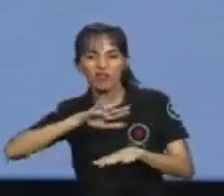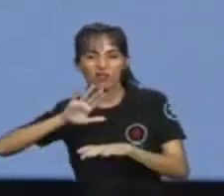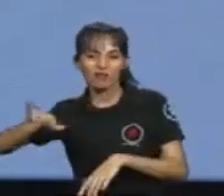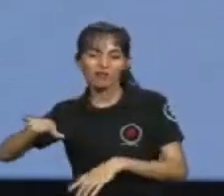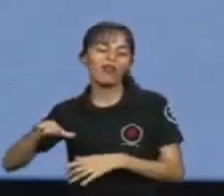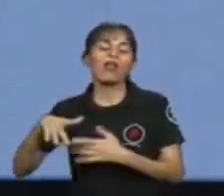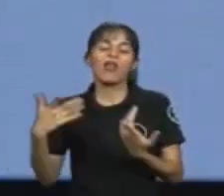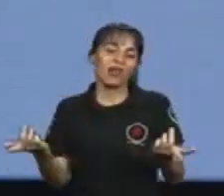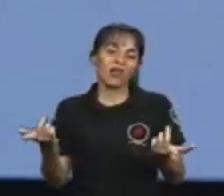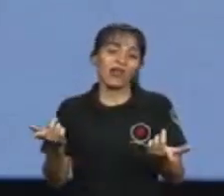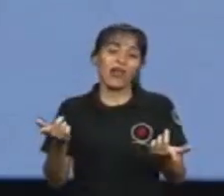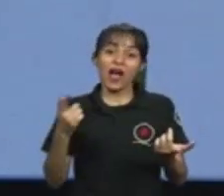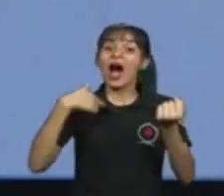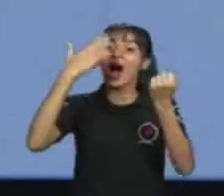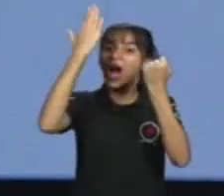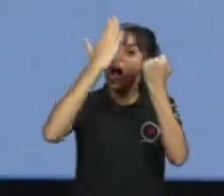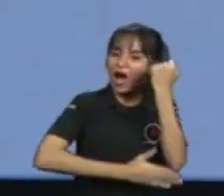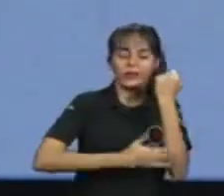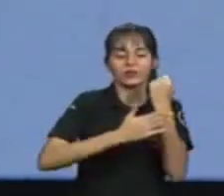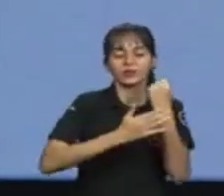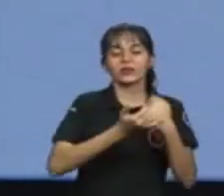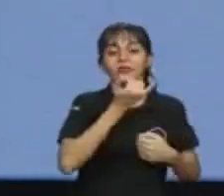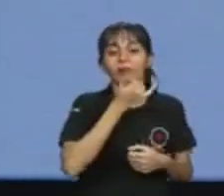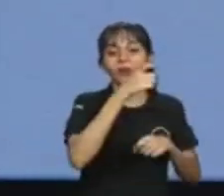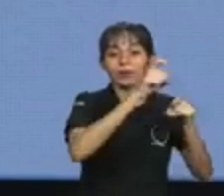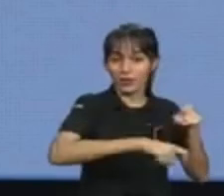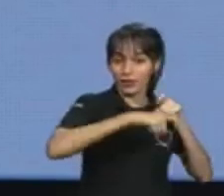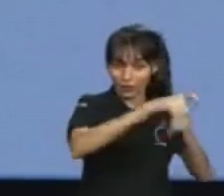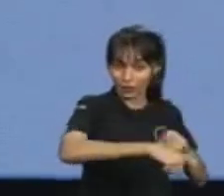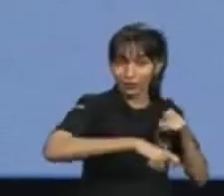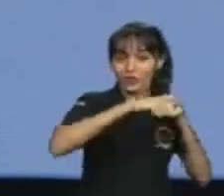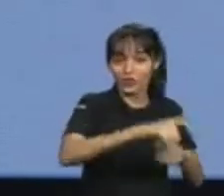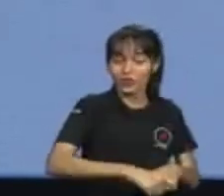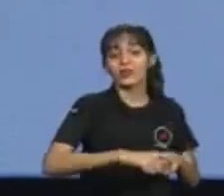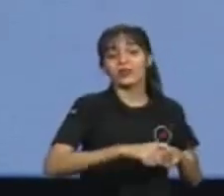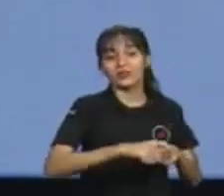nossas mesas. É o agro que alimenta o mundo.